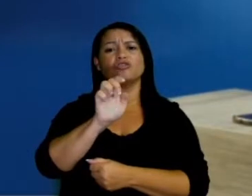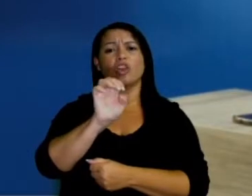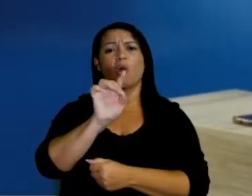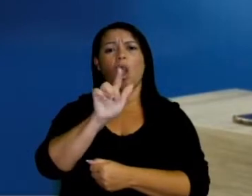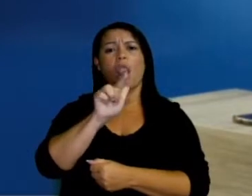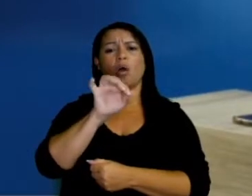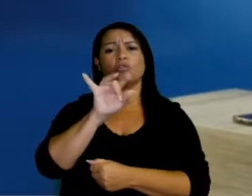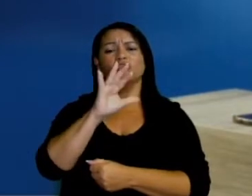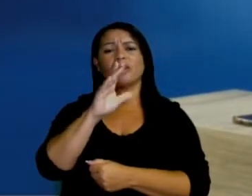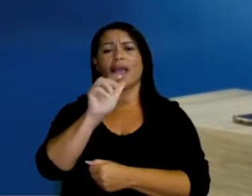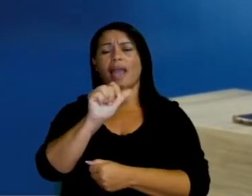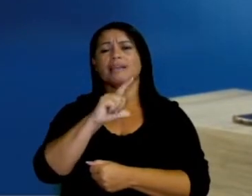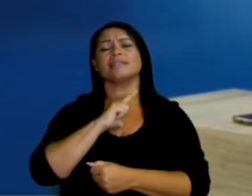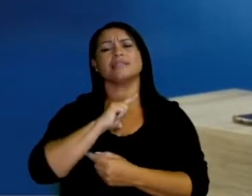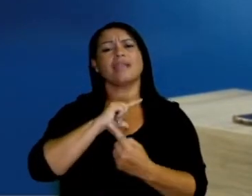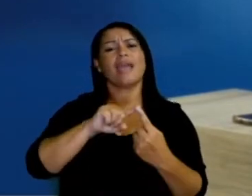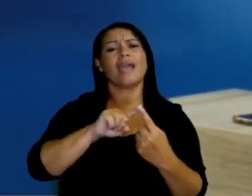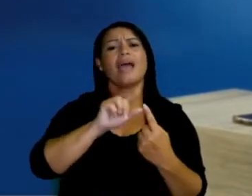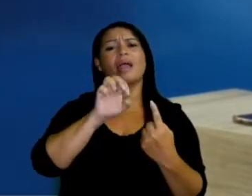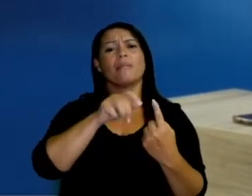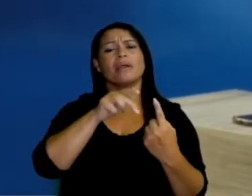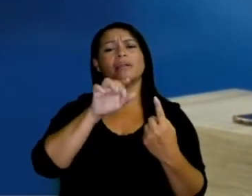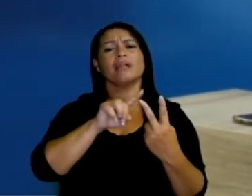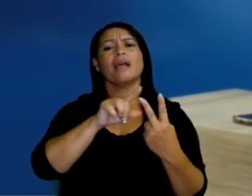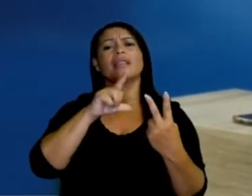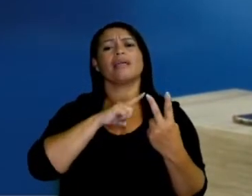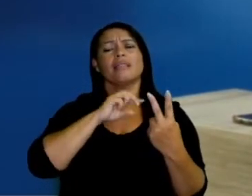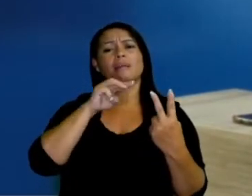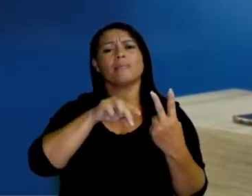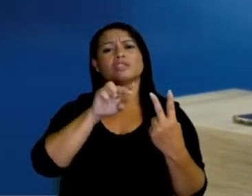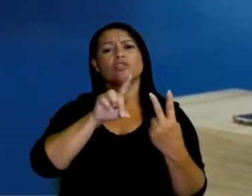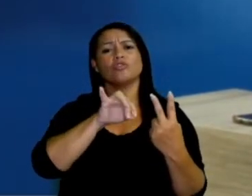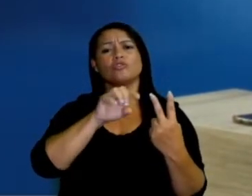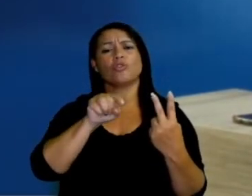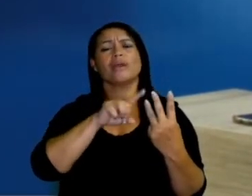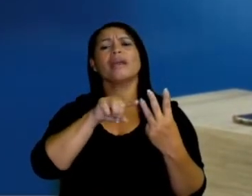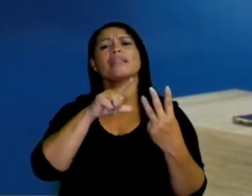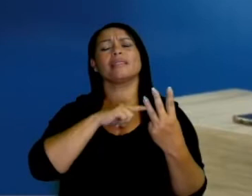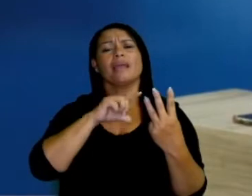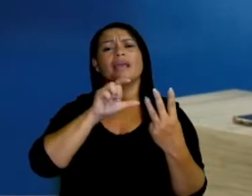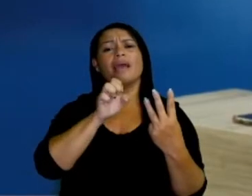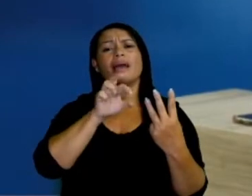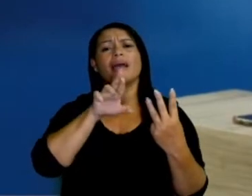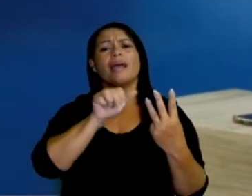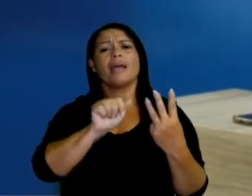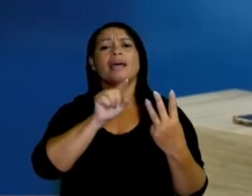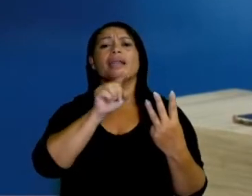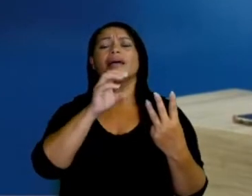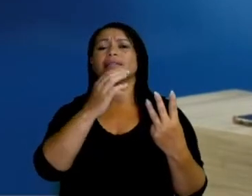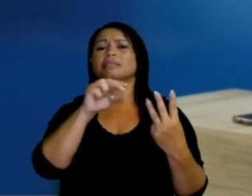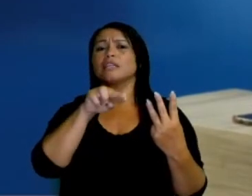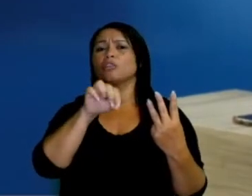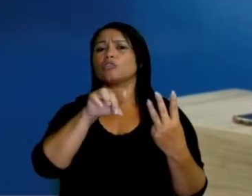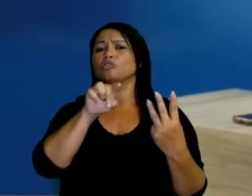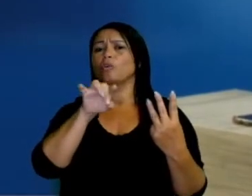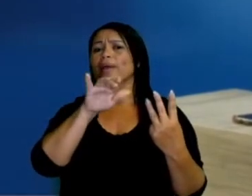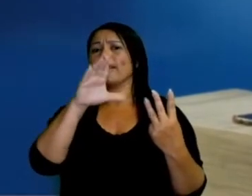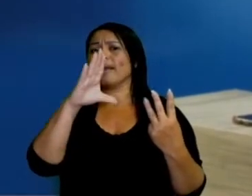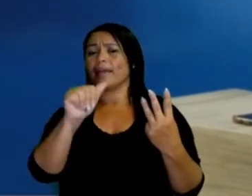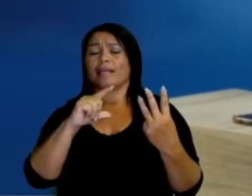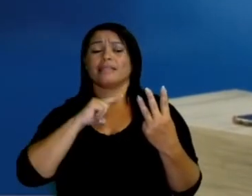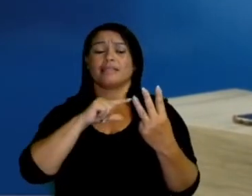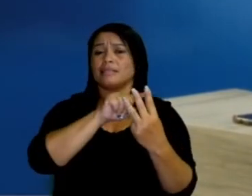era pré-cambriana, a era paleozoica, a era mesozoica e a era cenozoica, que é a que a gente está vivendo atualmente, né? E